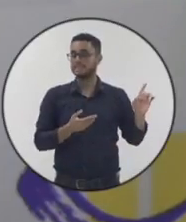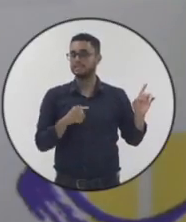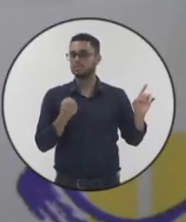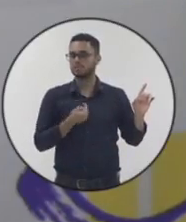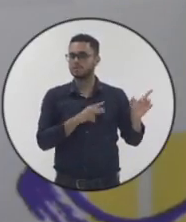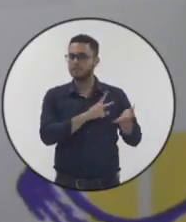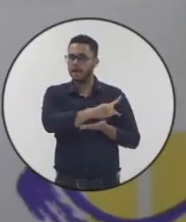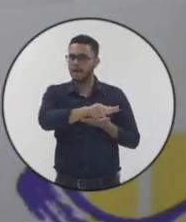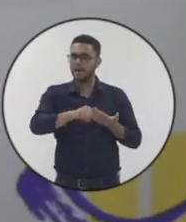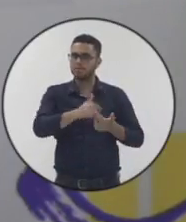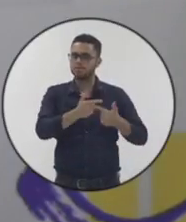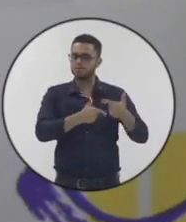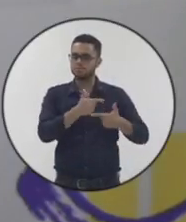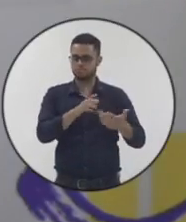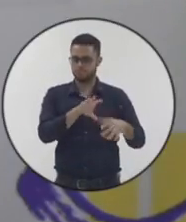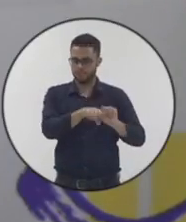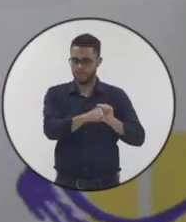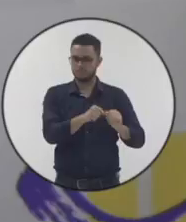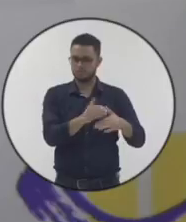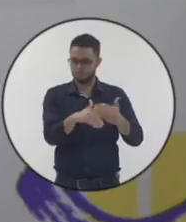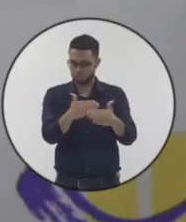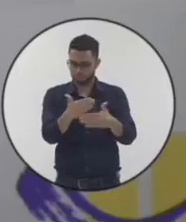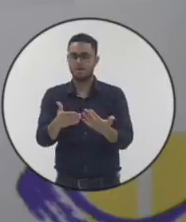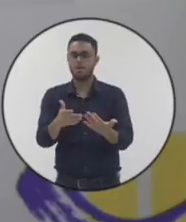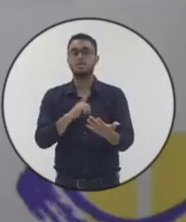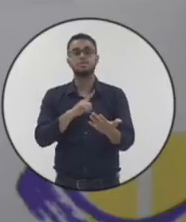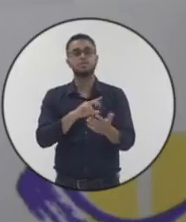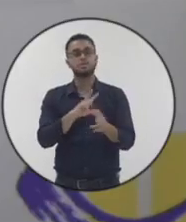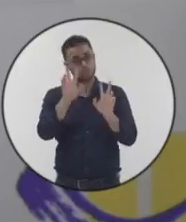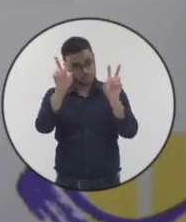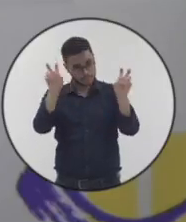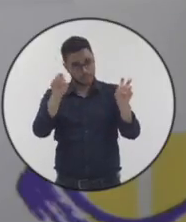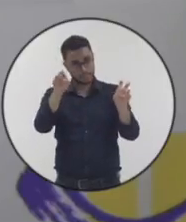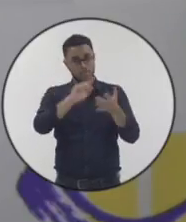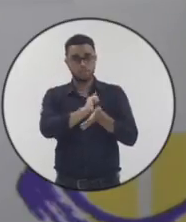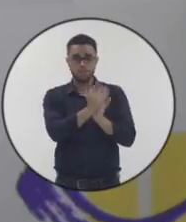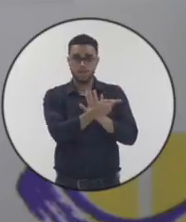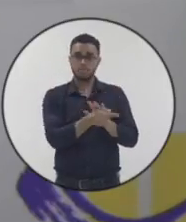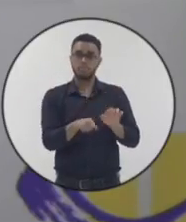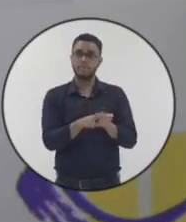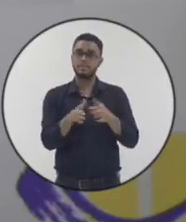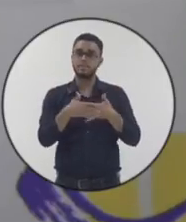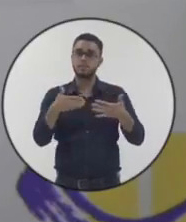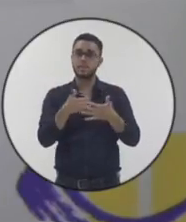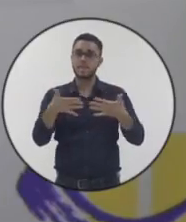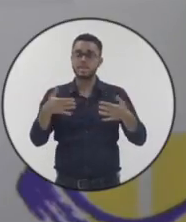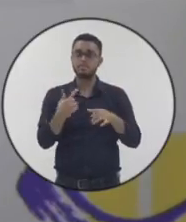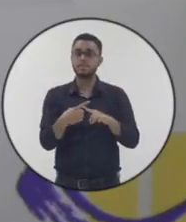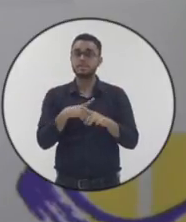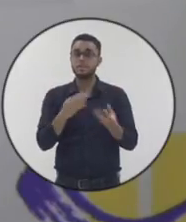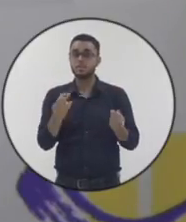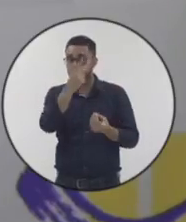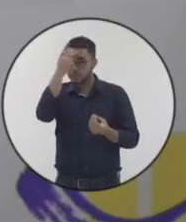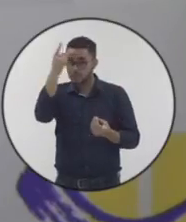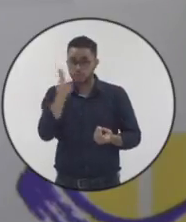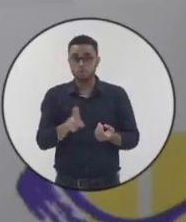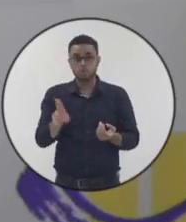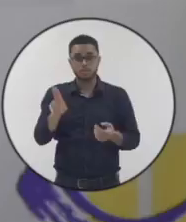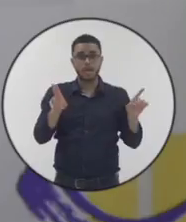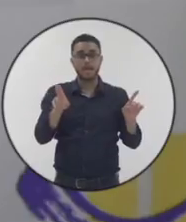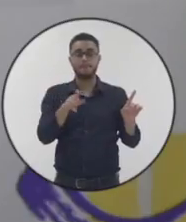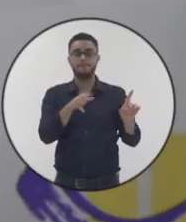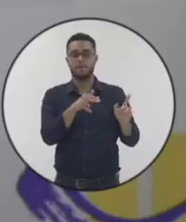continuadas, inclusive sobre gênero, sexualidade, porque a gente tinha várias usuárias e usuários trans, várias pessoas. E, inclusive, como resultado